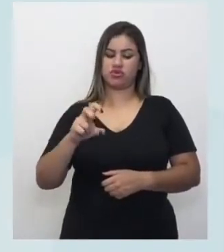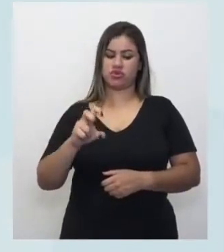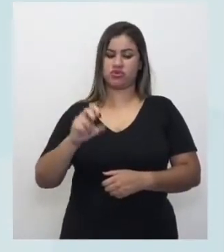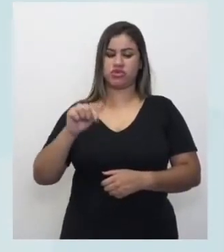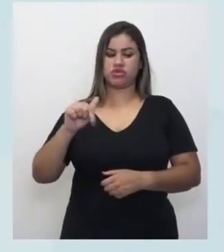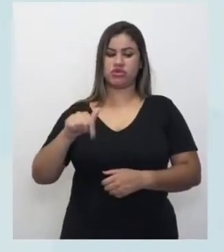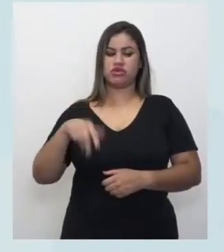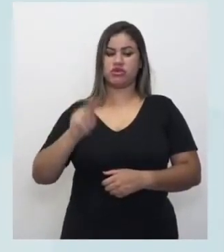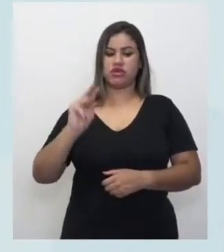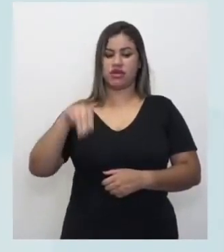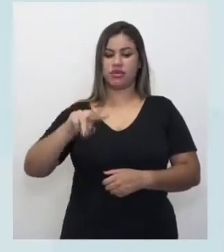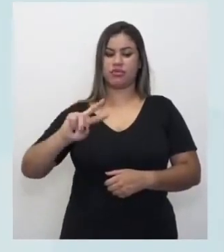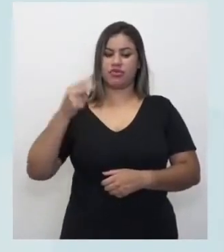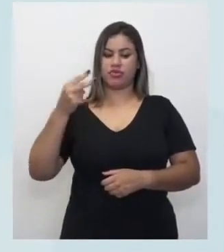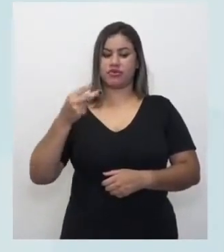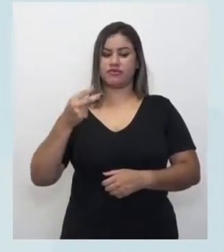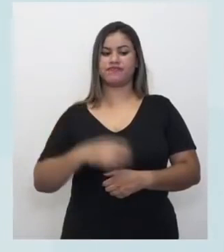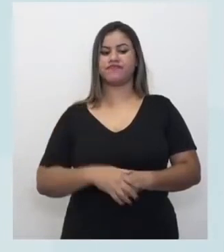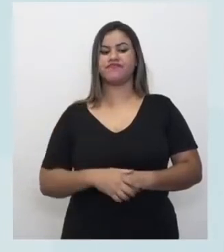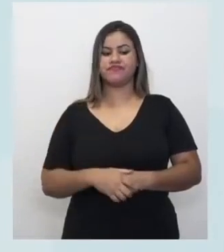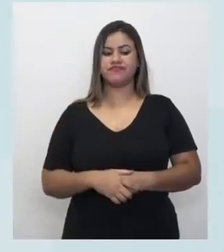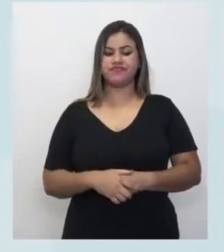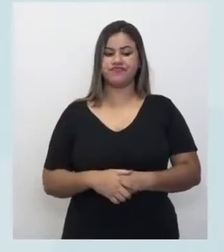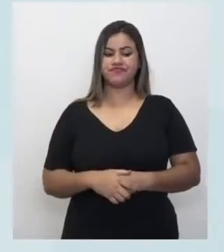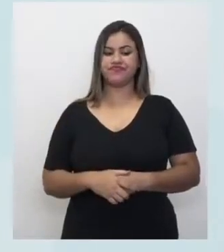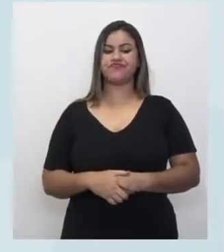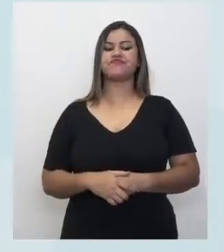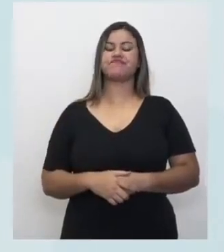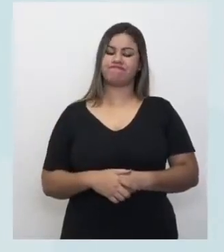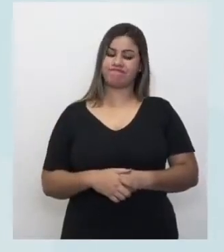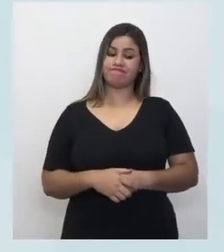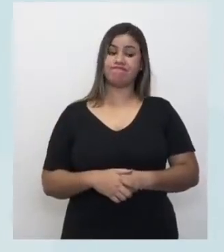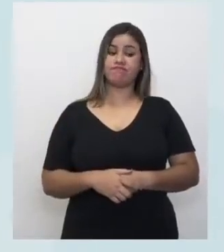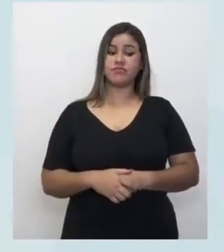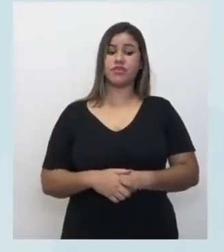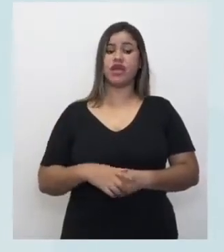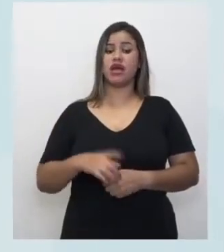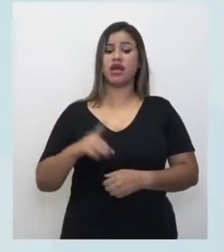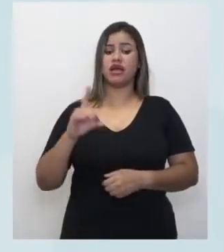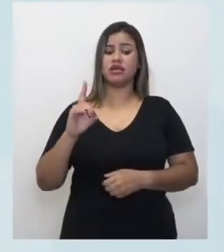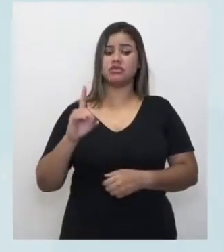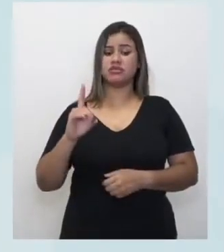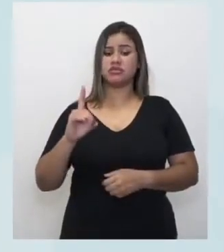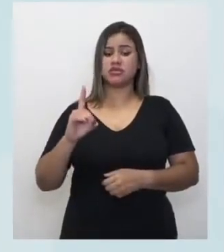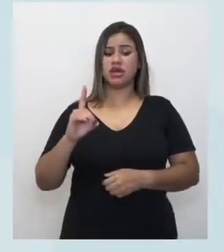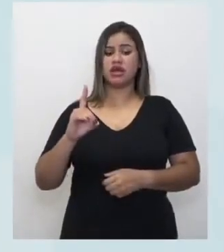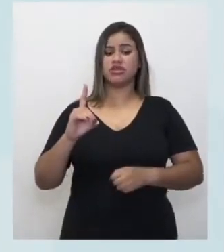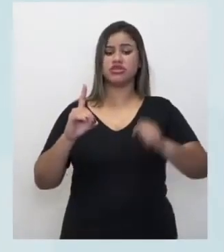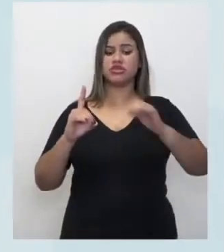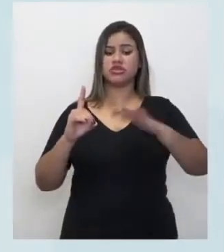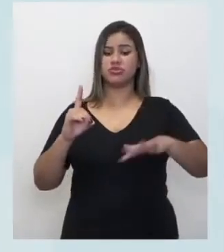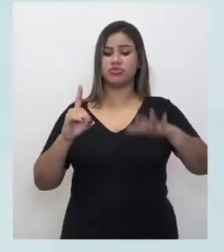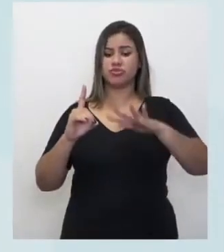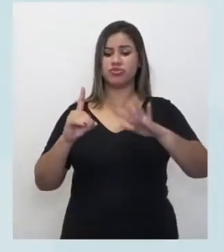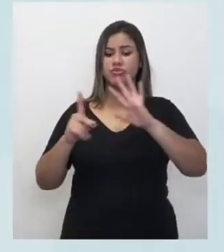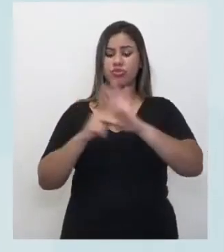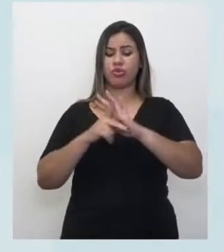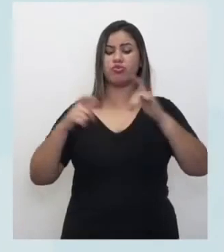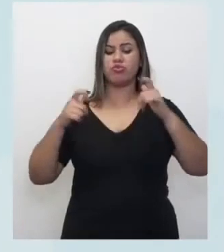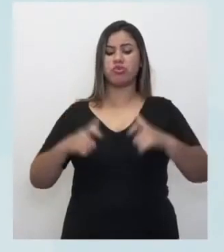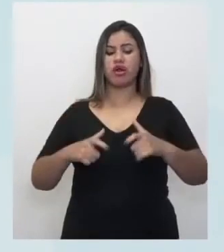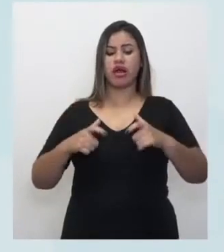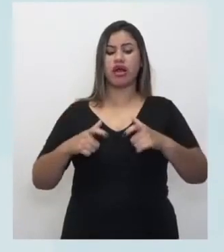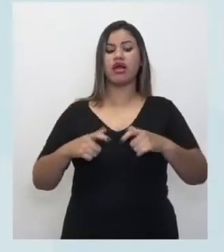618,057 quilômetros quadrados. Essa é a área. Ah, legal. Qual é a densidade demográfica desse município? Então, você